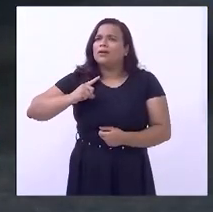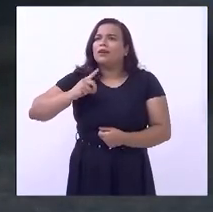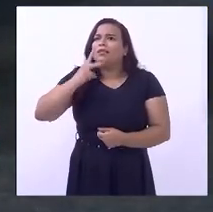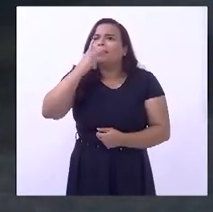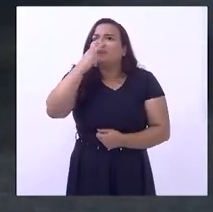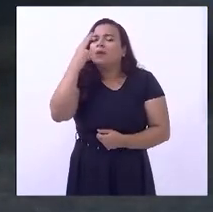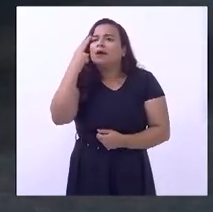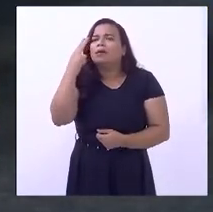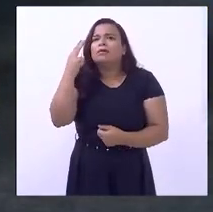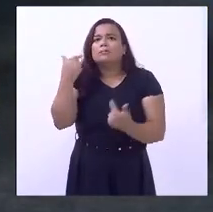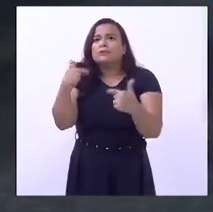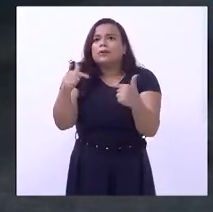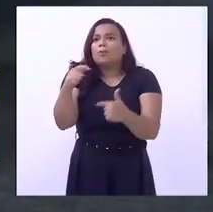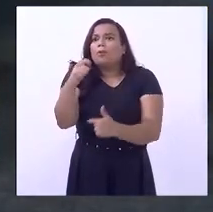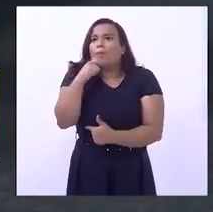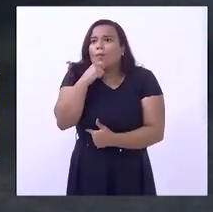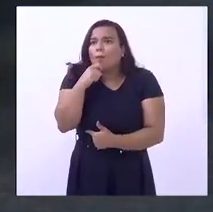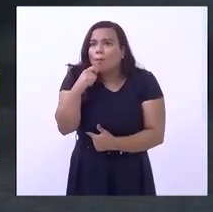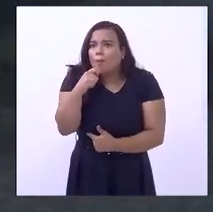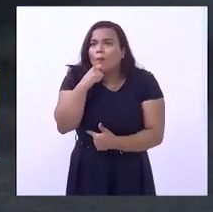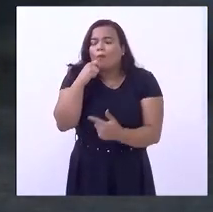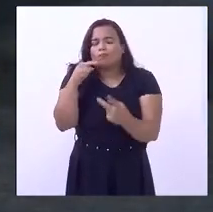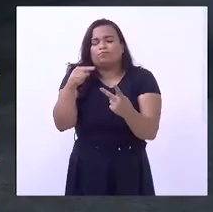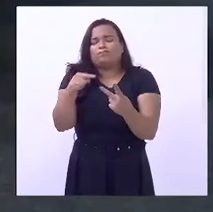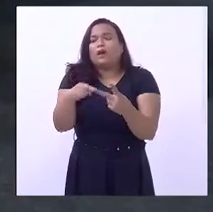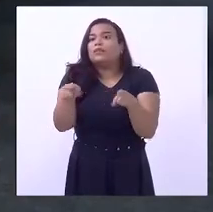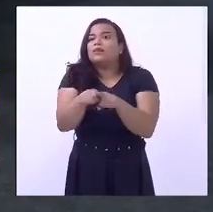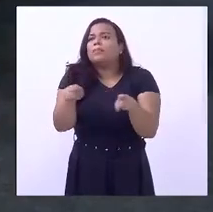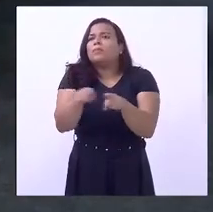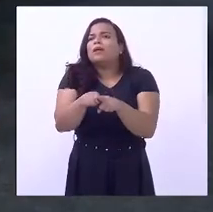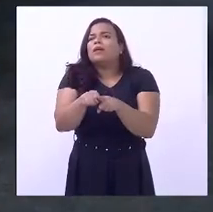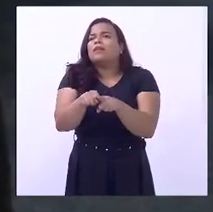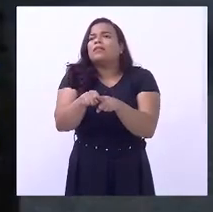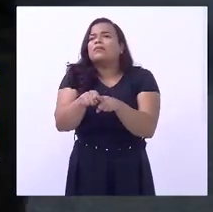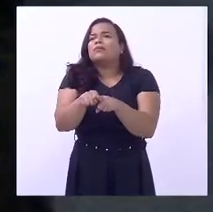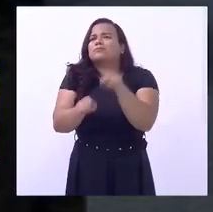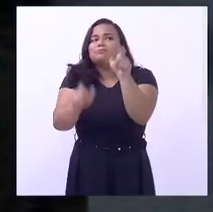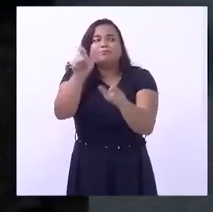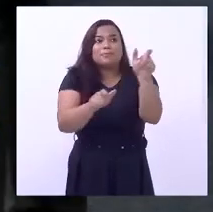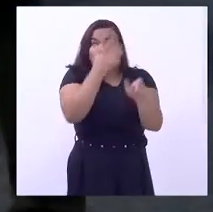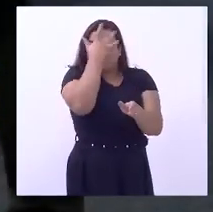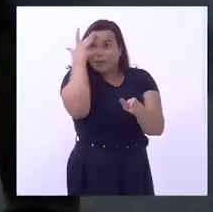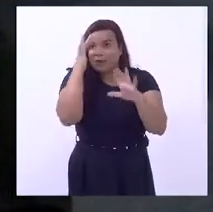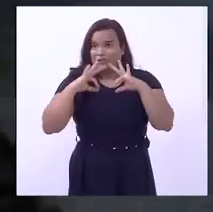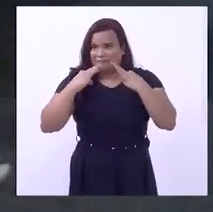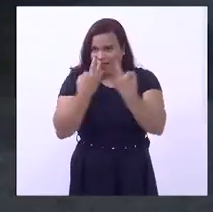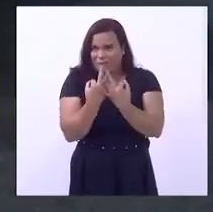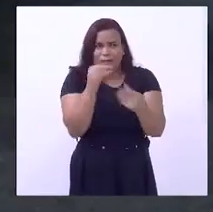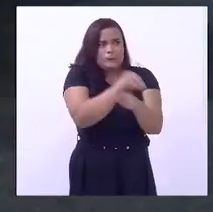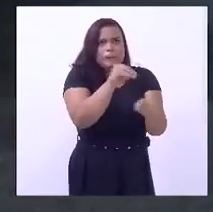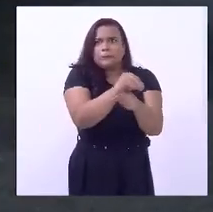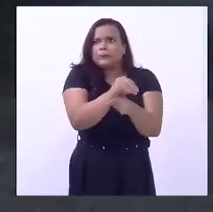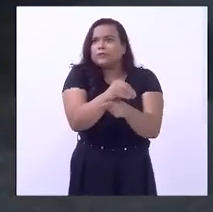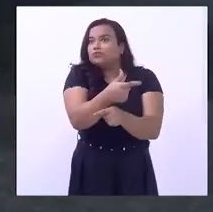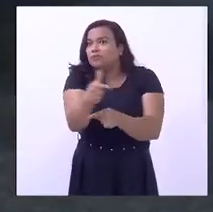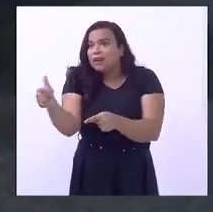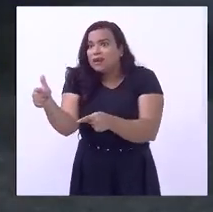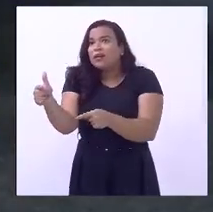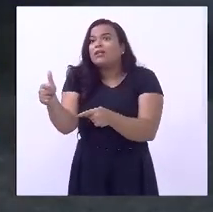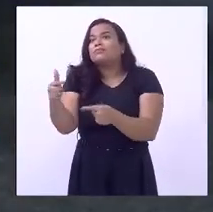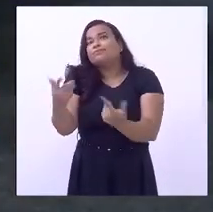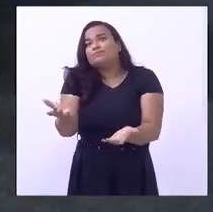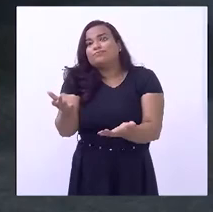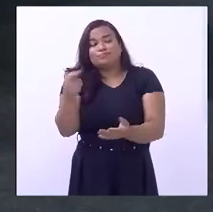no desemprego de muitas famílias e de membros da família, tendo a responsabilidade